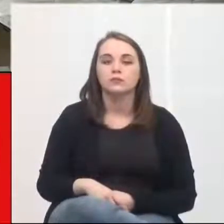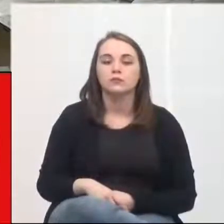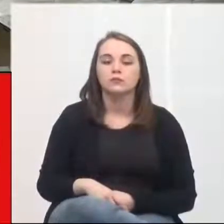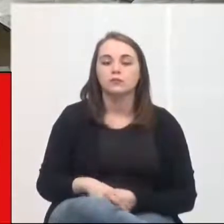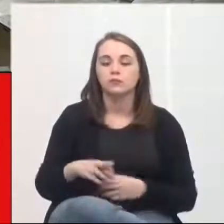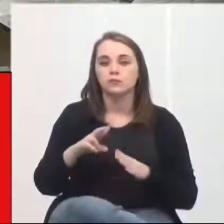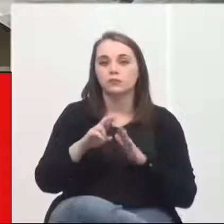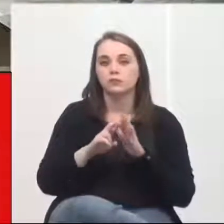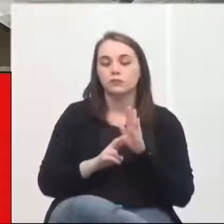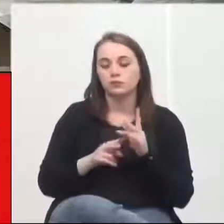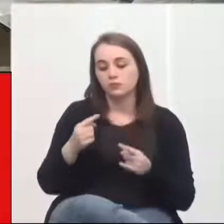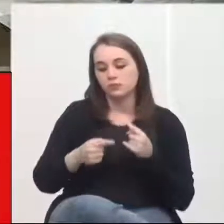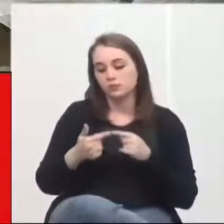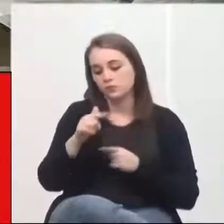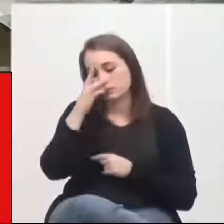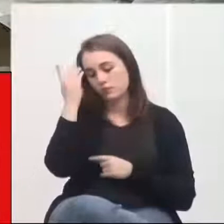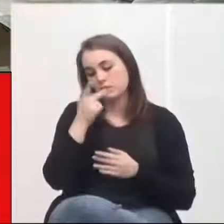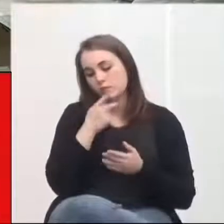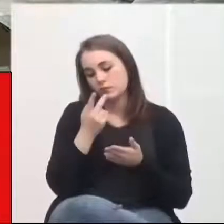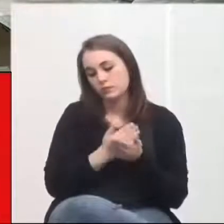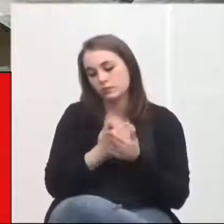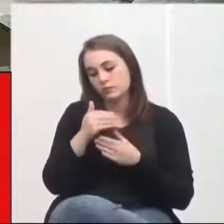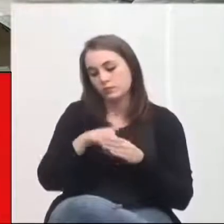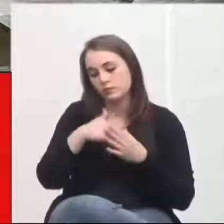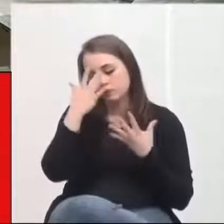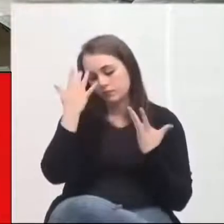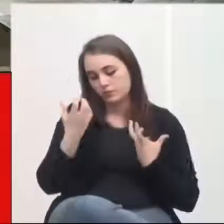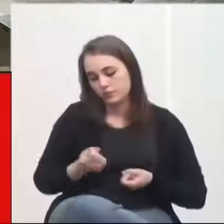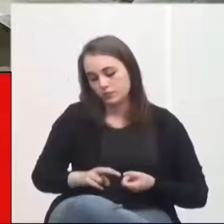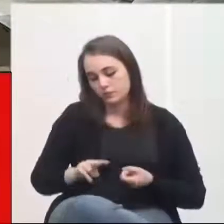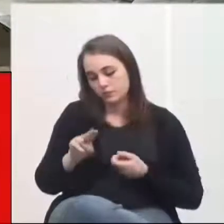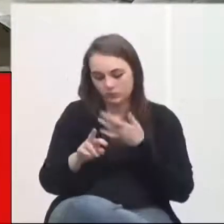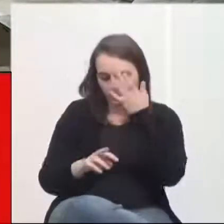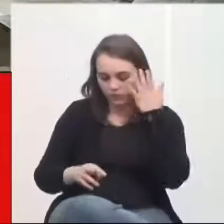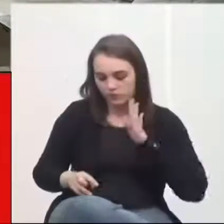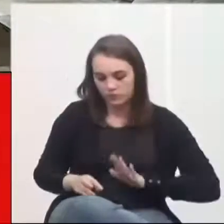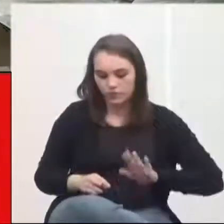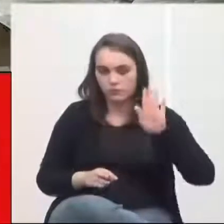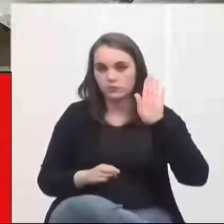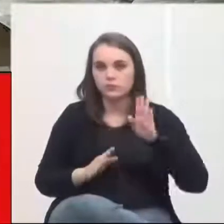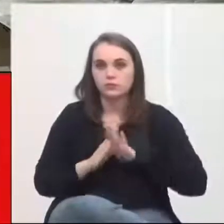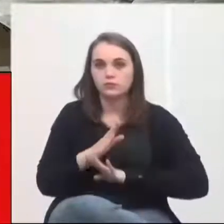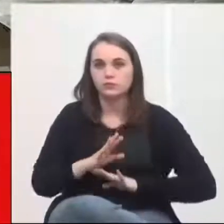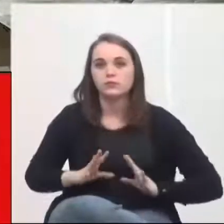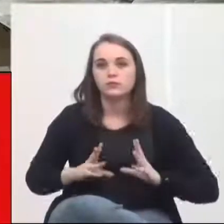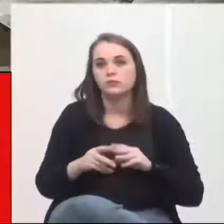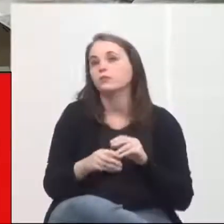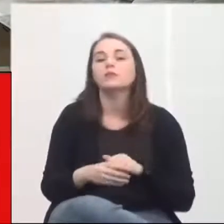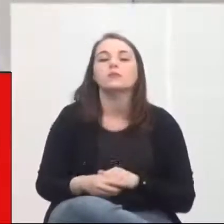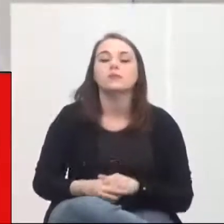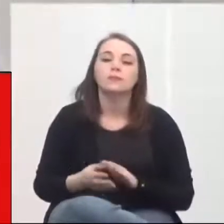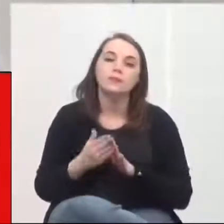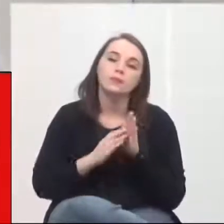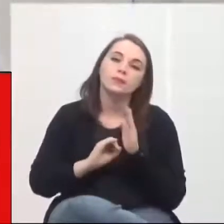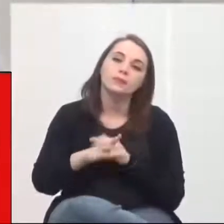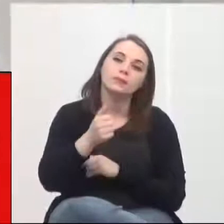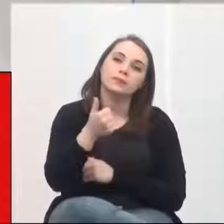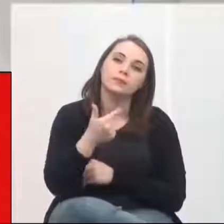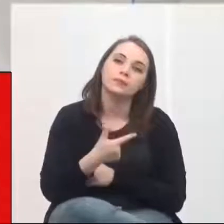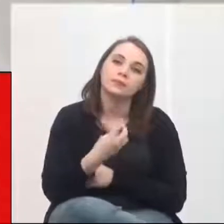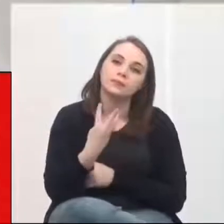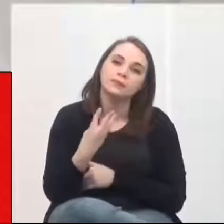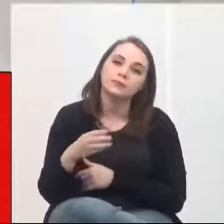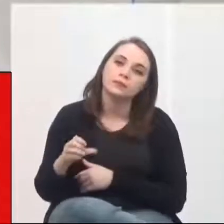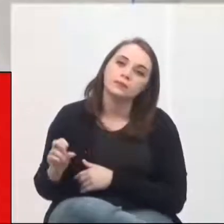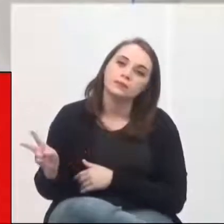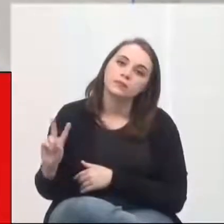Não havendo quem queira discutir, está em votação. Os favoráveis permaneçam como estão, os contrários se manifestem. Aprovado por unanimidade. Indicação